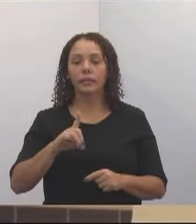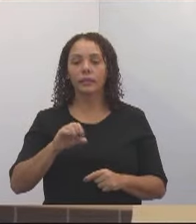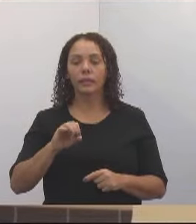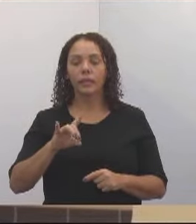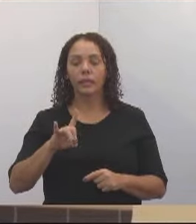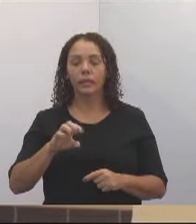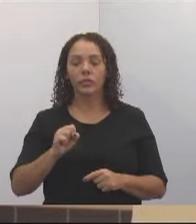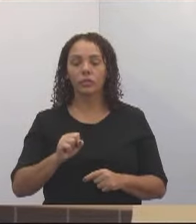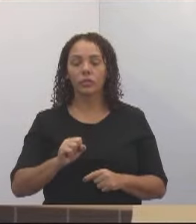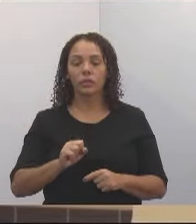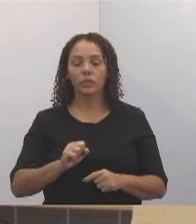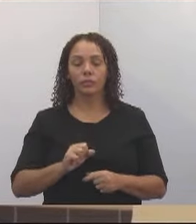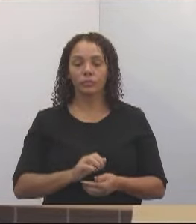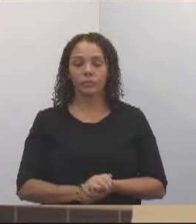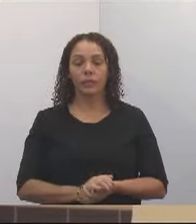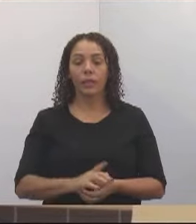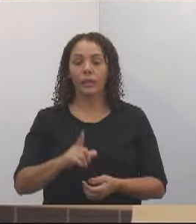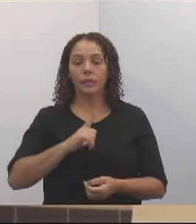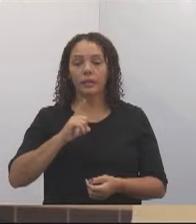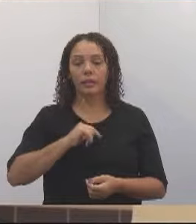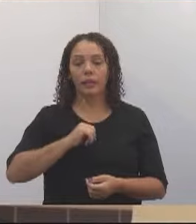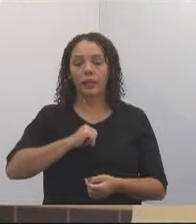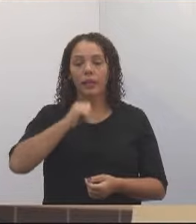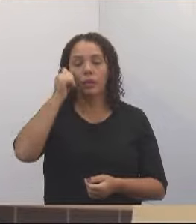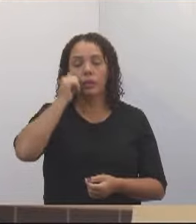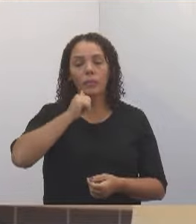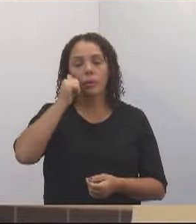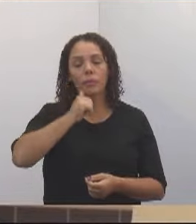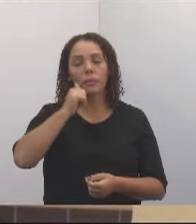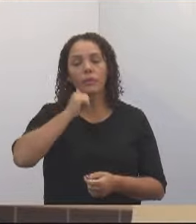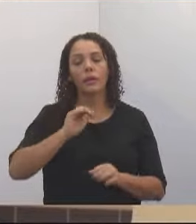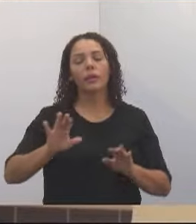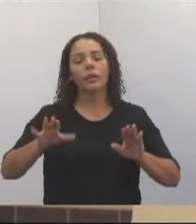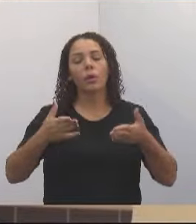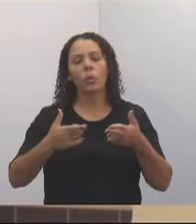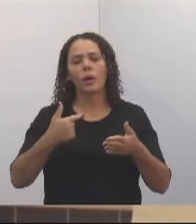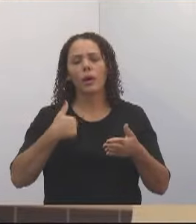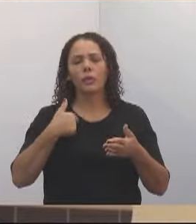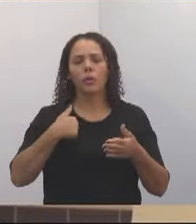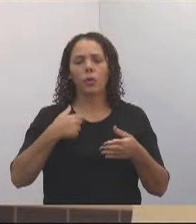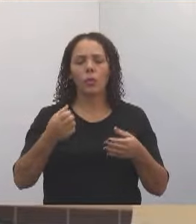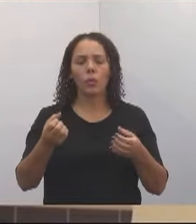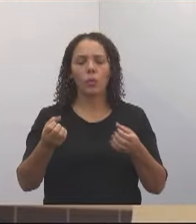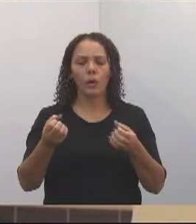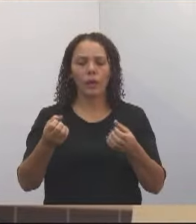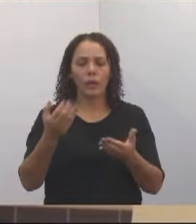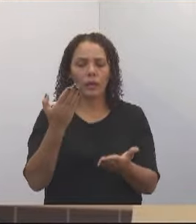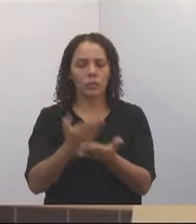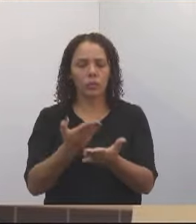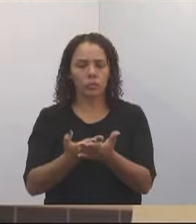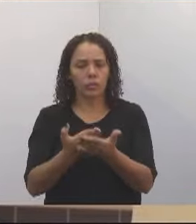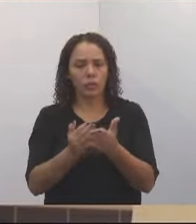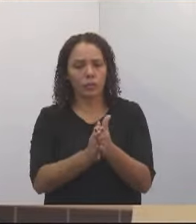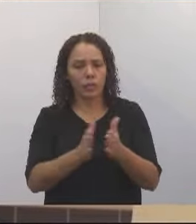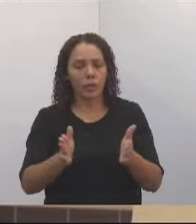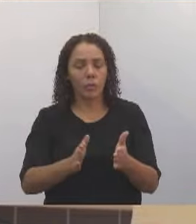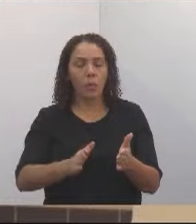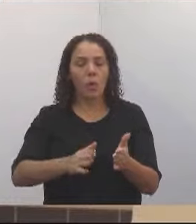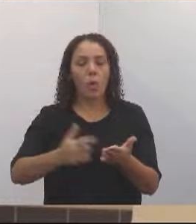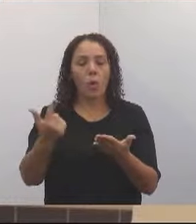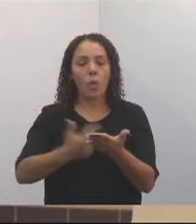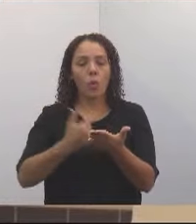doutrinadora do direito administrativo que, quando estudava, eu sempre lia os seus livros. E ela disse assim, ó: